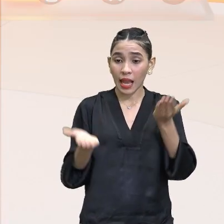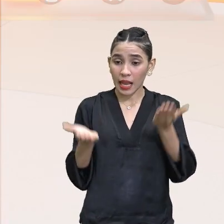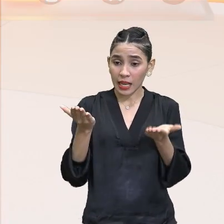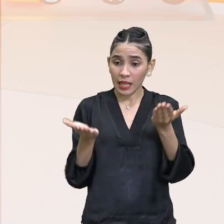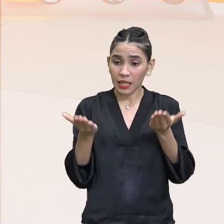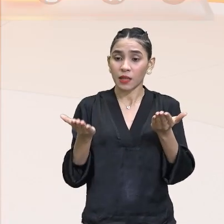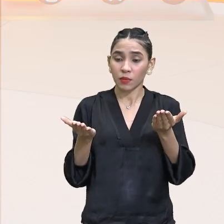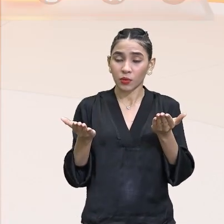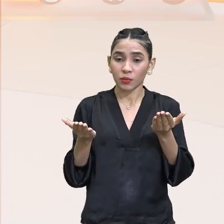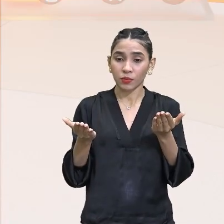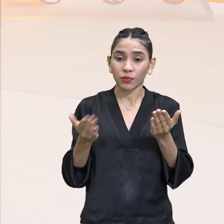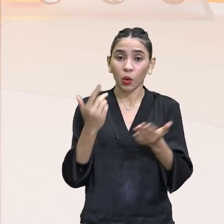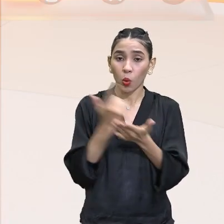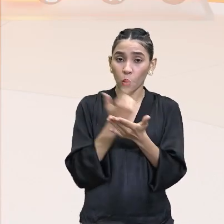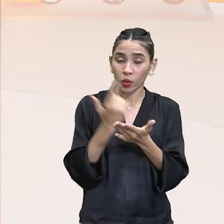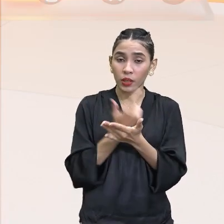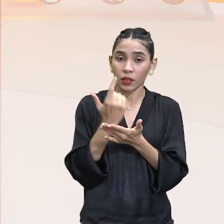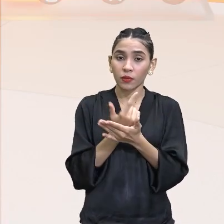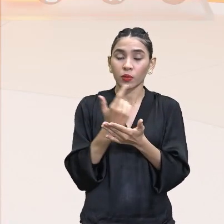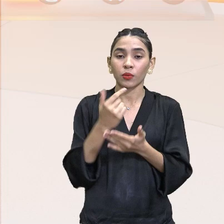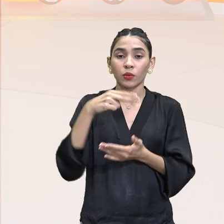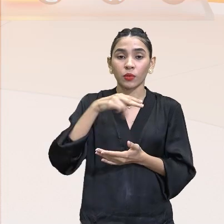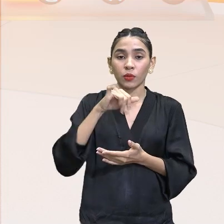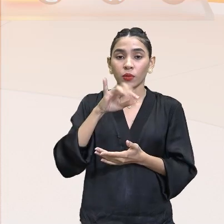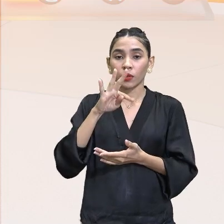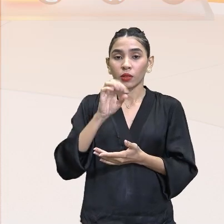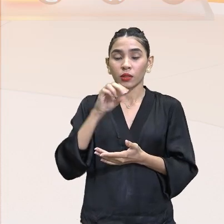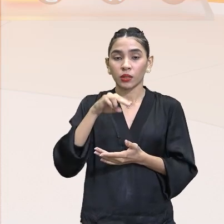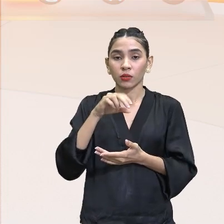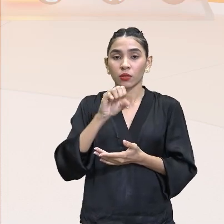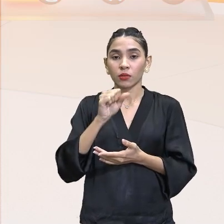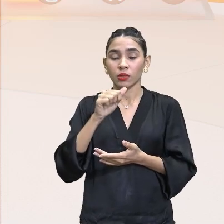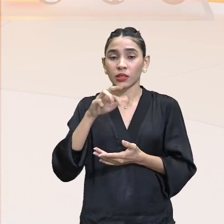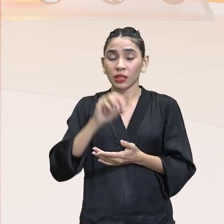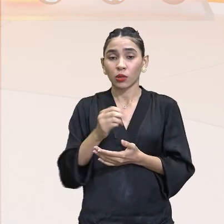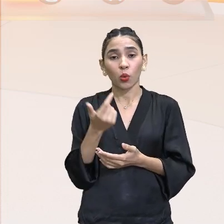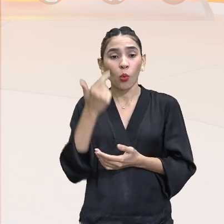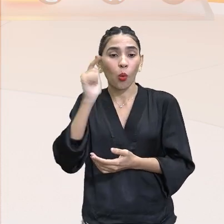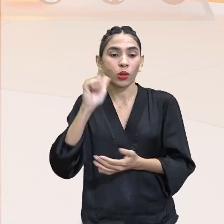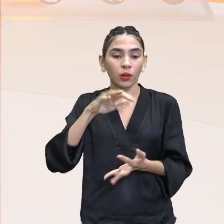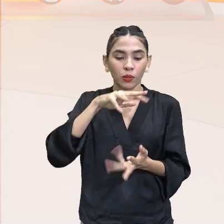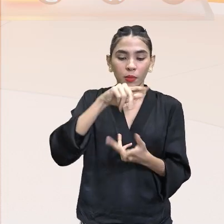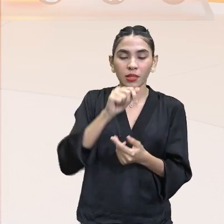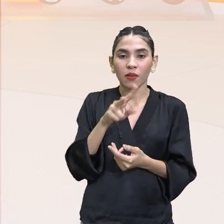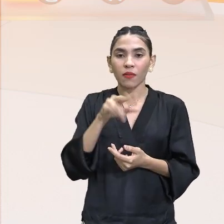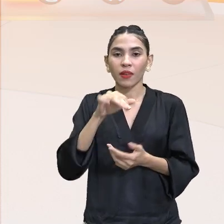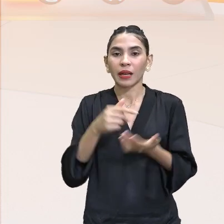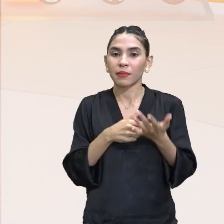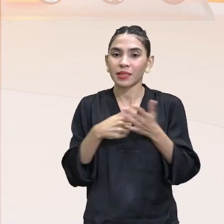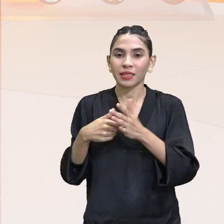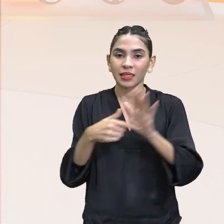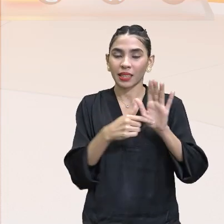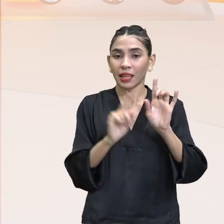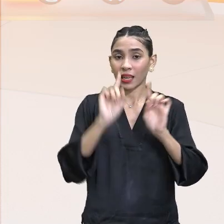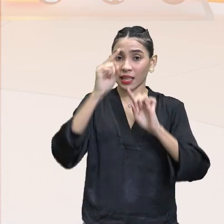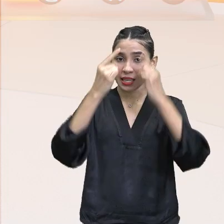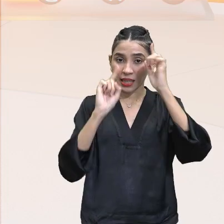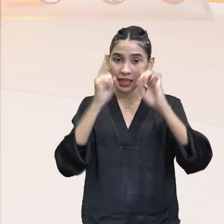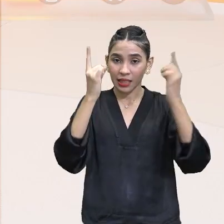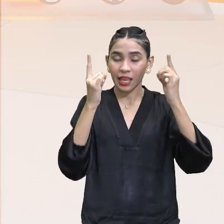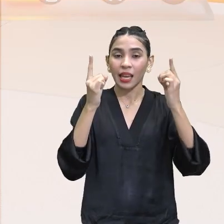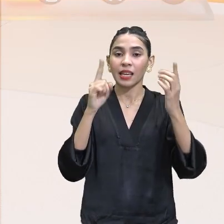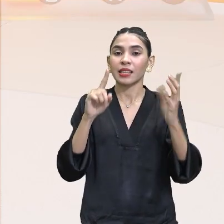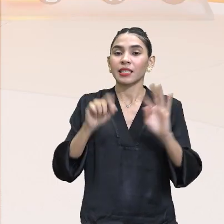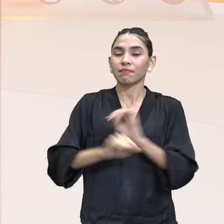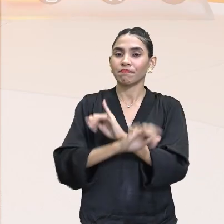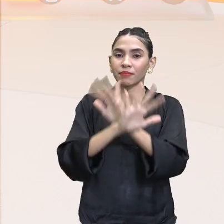nesse sentido. Inclusive, o livro do Milton Santos, né, Por uma Outra Globalização, ele traz essas ideias, né, de maneira